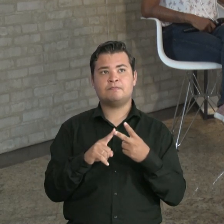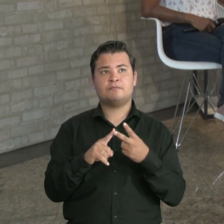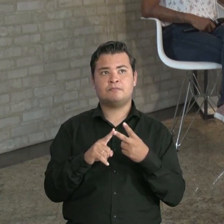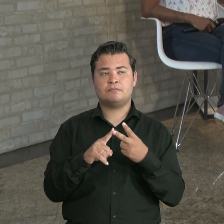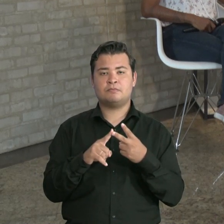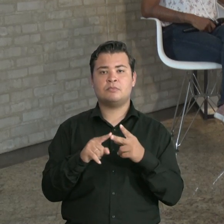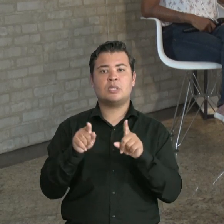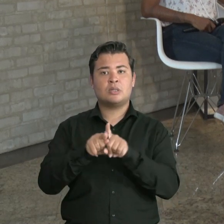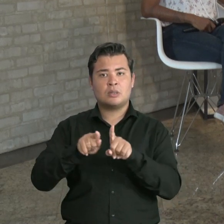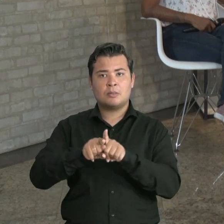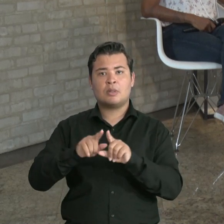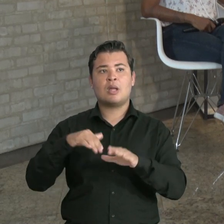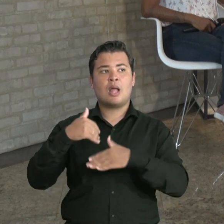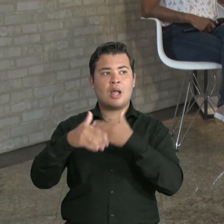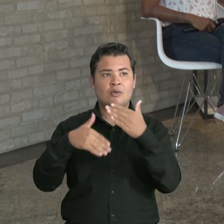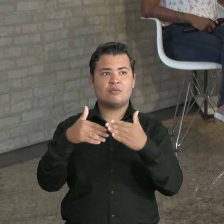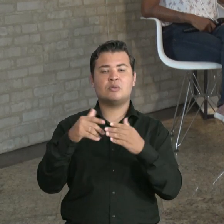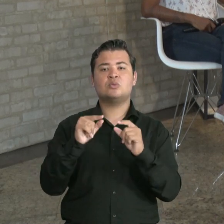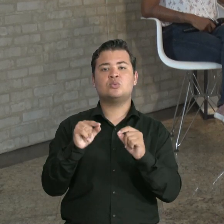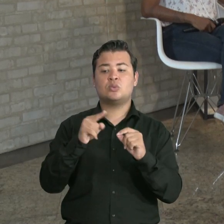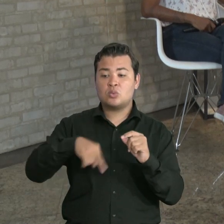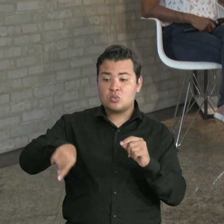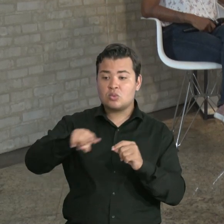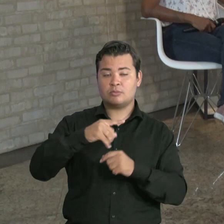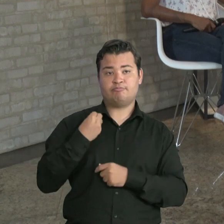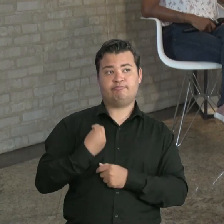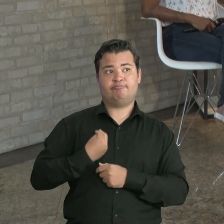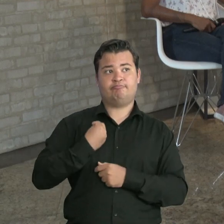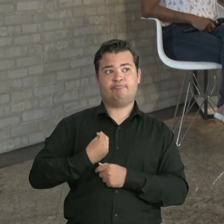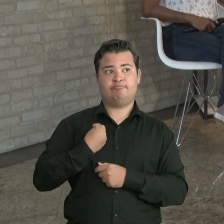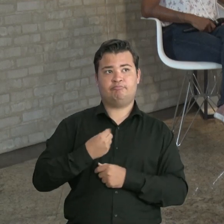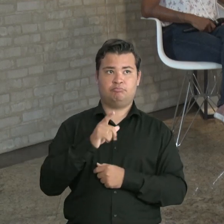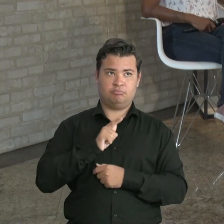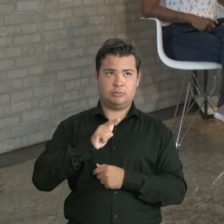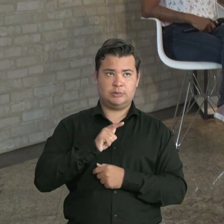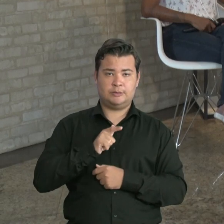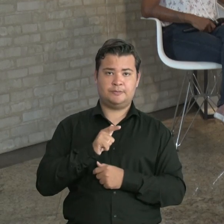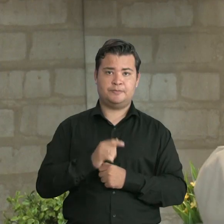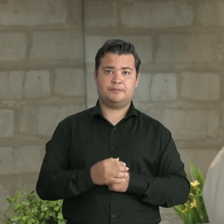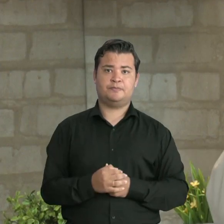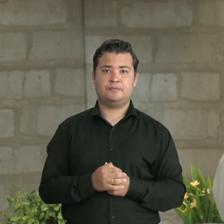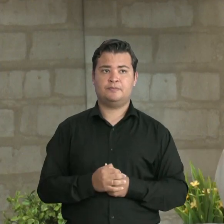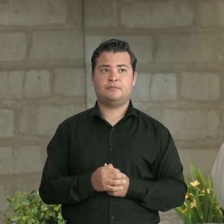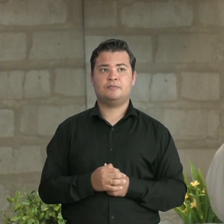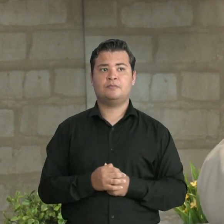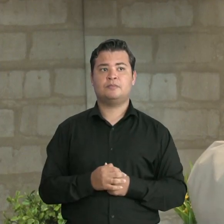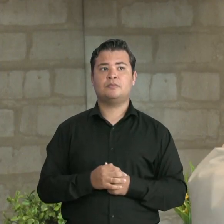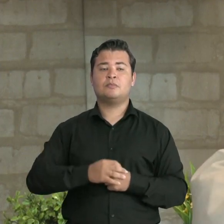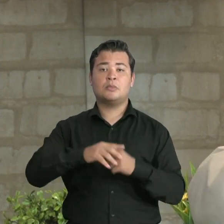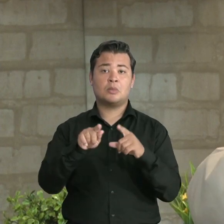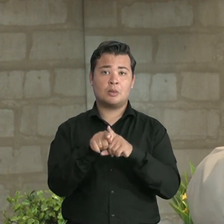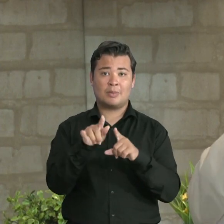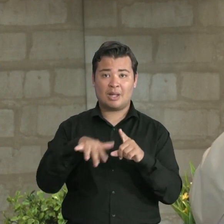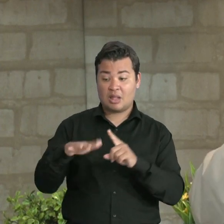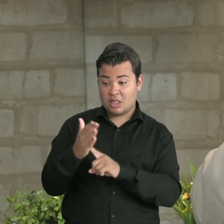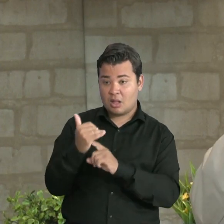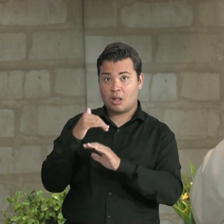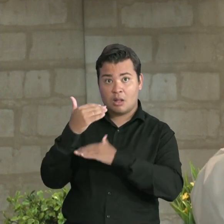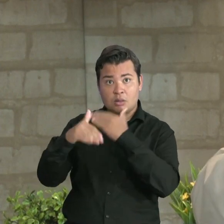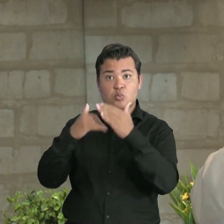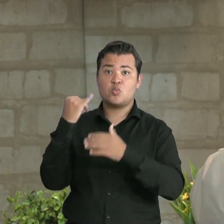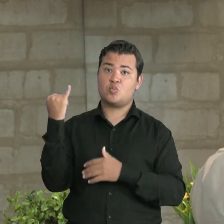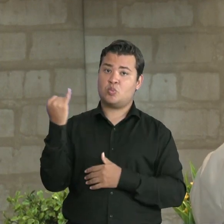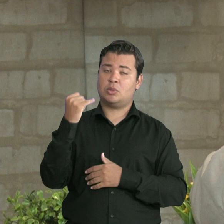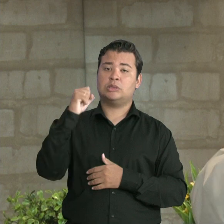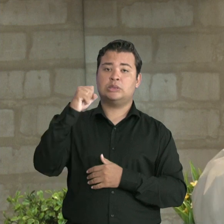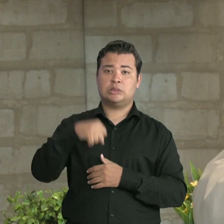da simples existência, e não só do aprimoramento tecnológico, que